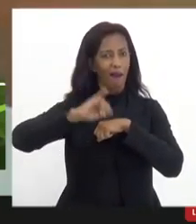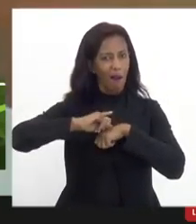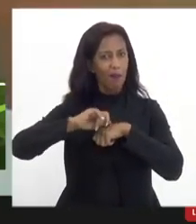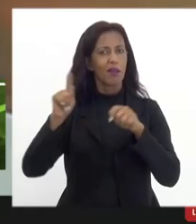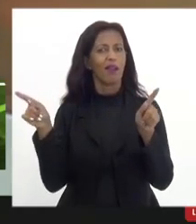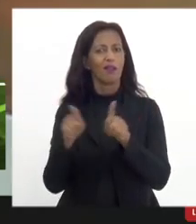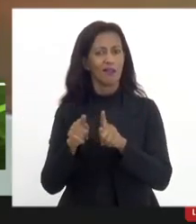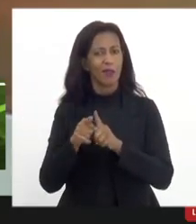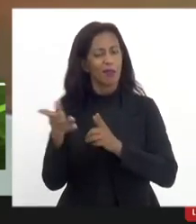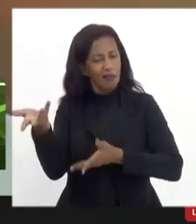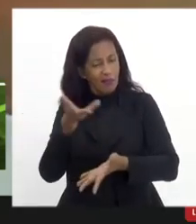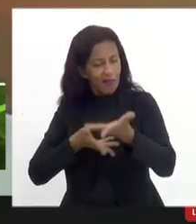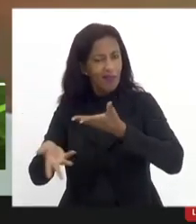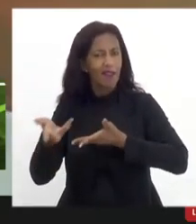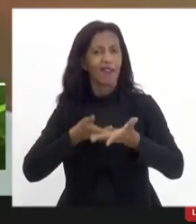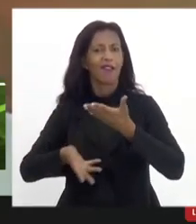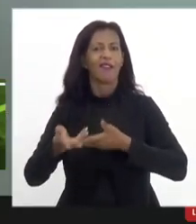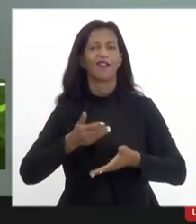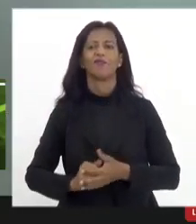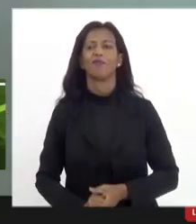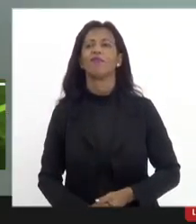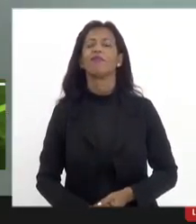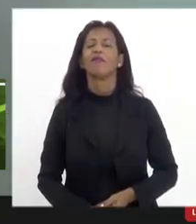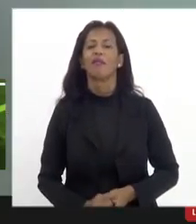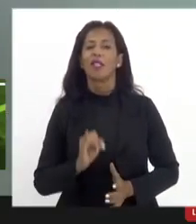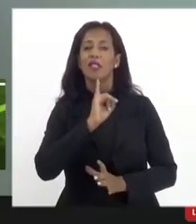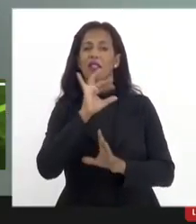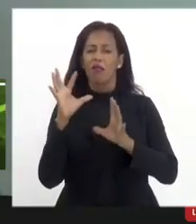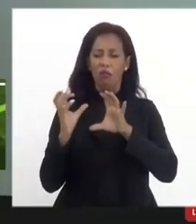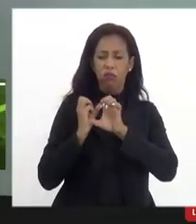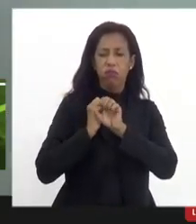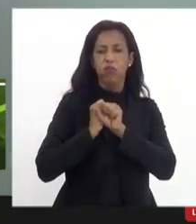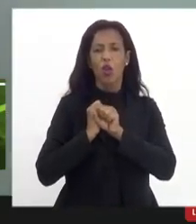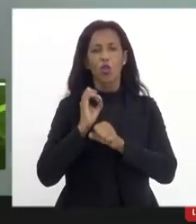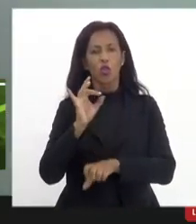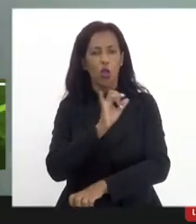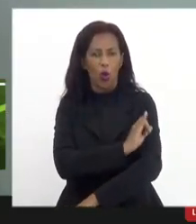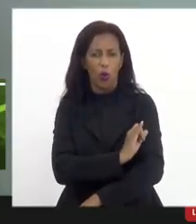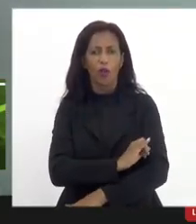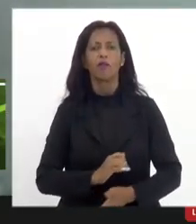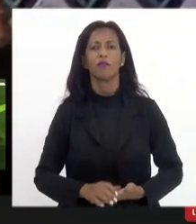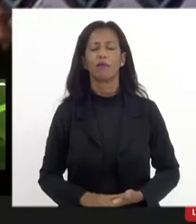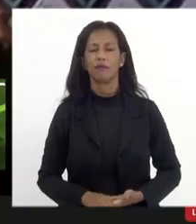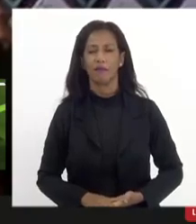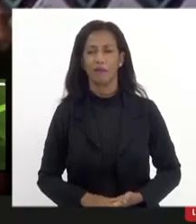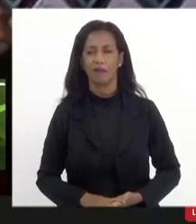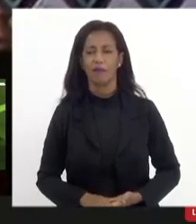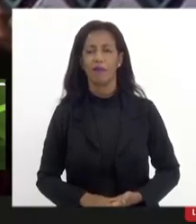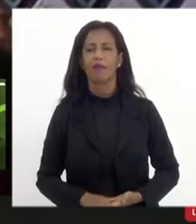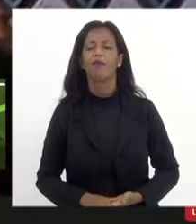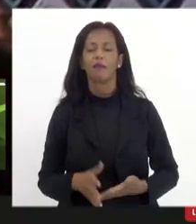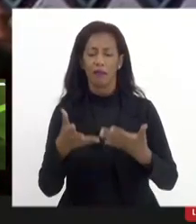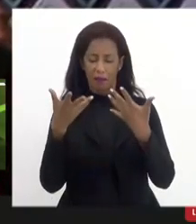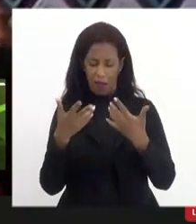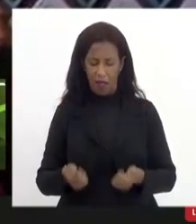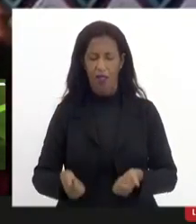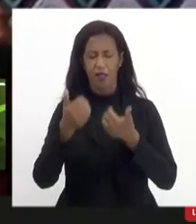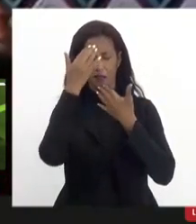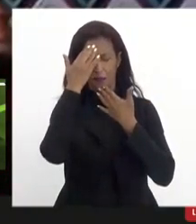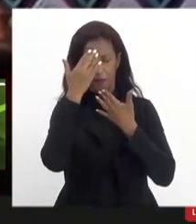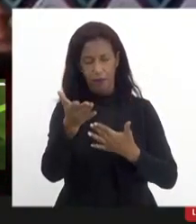estar participando ativamente, senão fica muito fechado só o Rio de Janeiro. Acatadíssimo, tá bom? Mônica, obrigado.